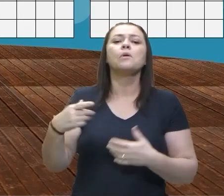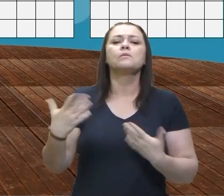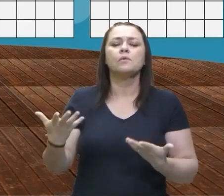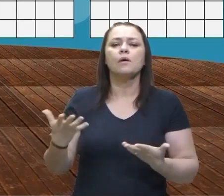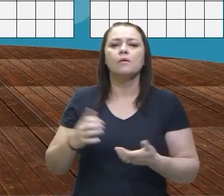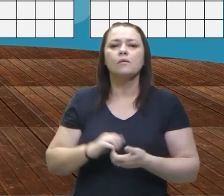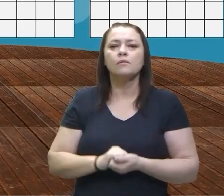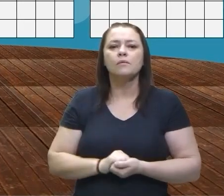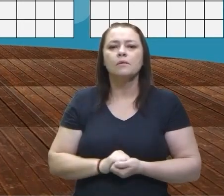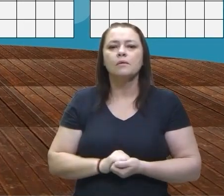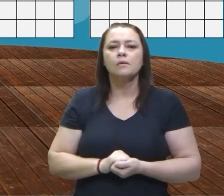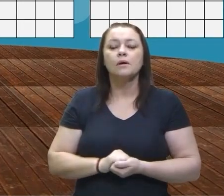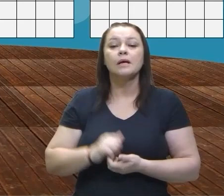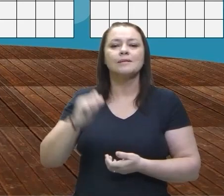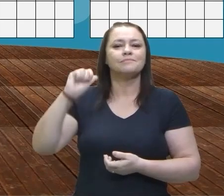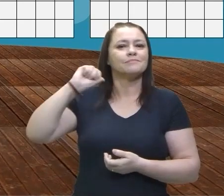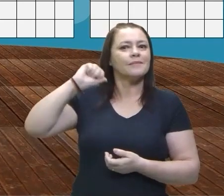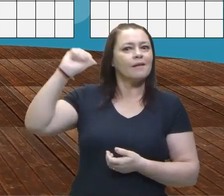é